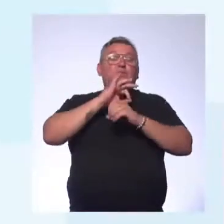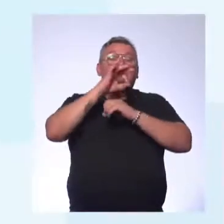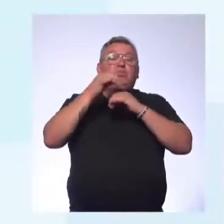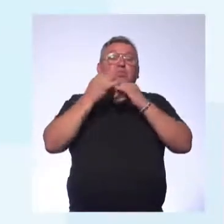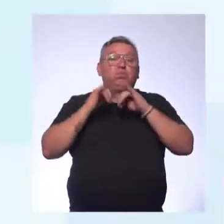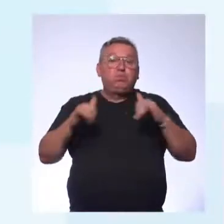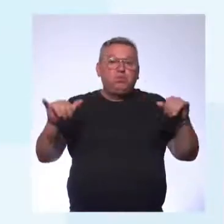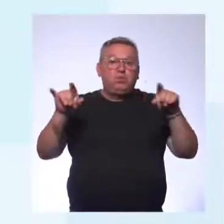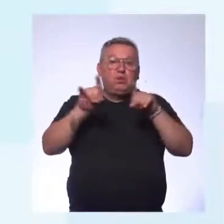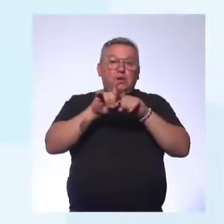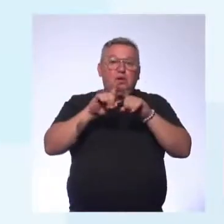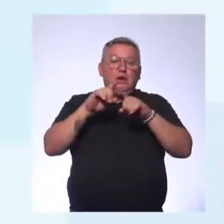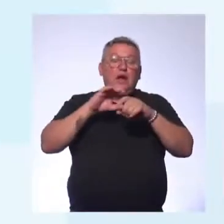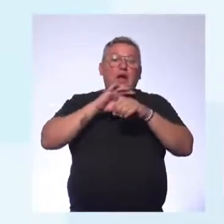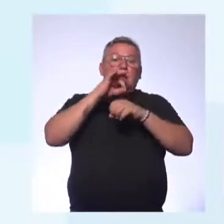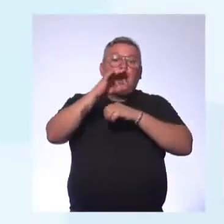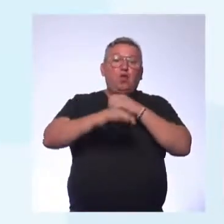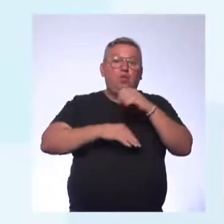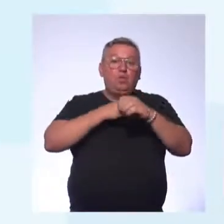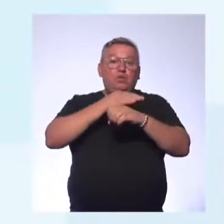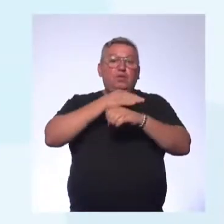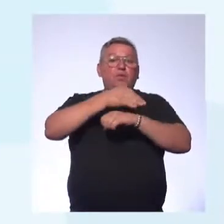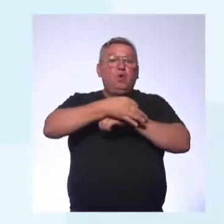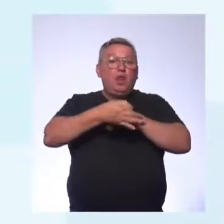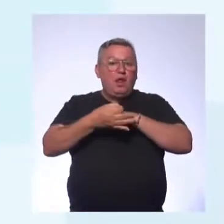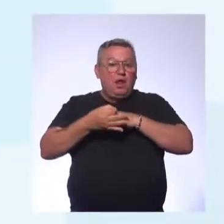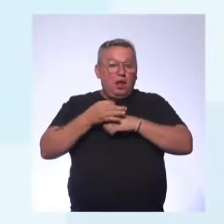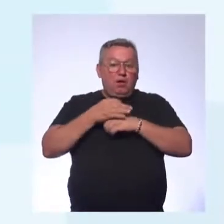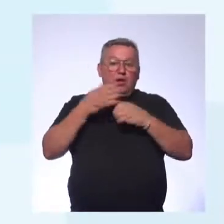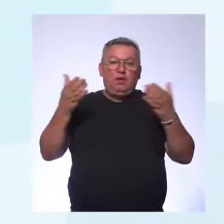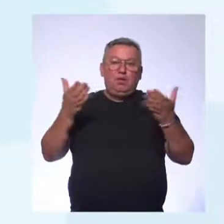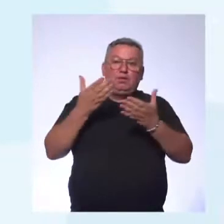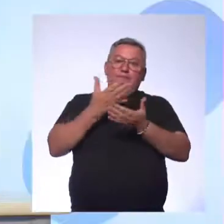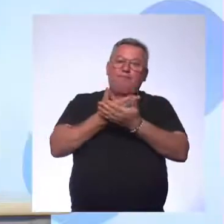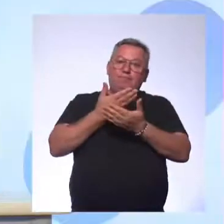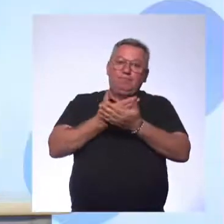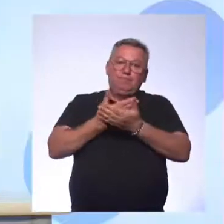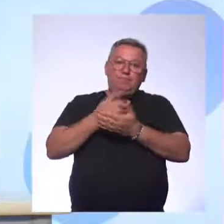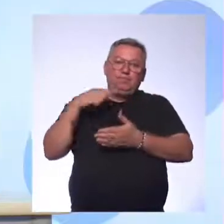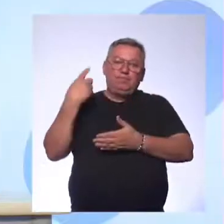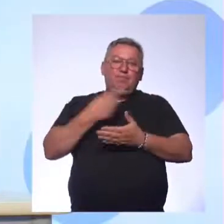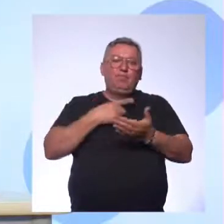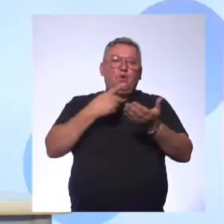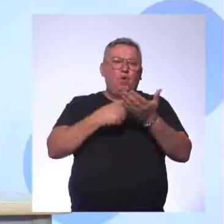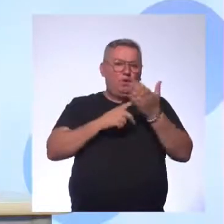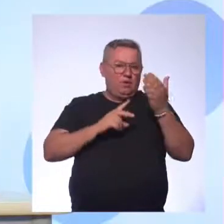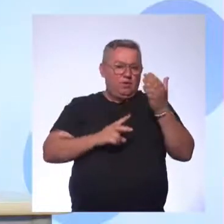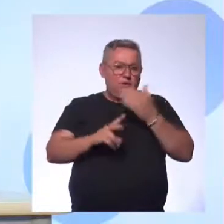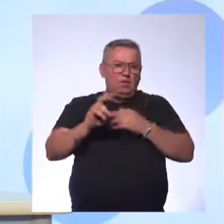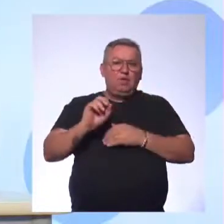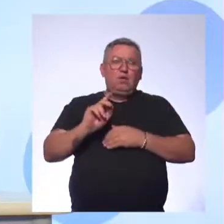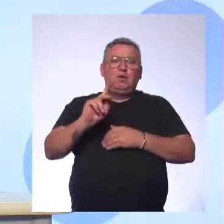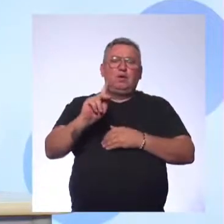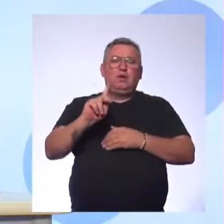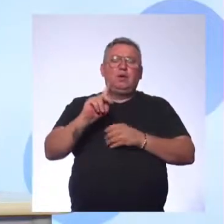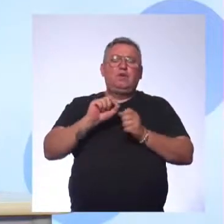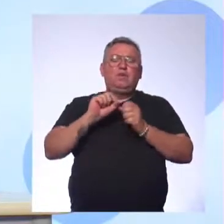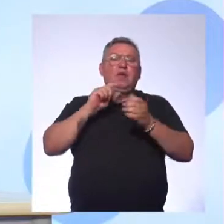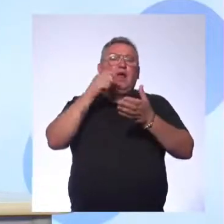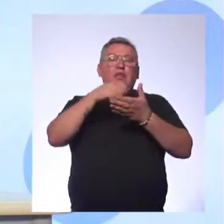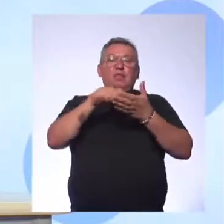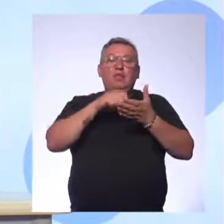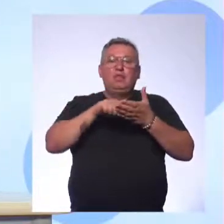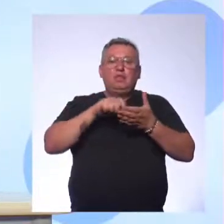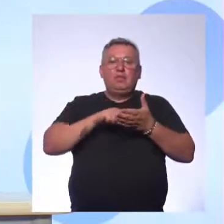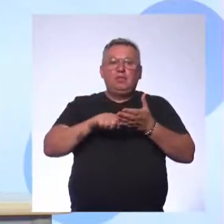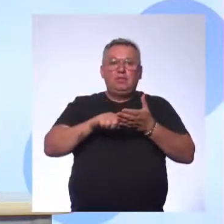entre átomos e íons e moléculas nessa aula não faz nosso combinado de sempre tá OK quer que você ainda